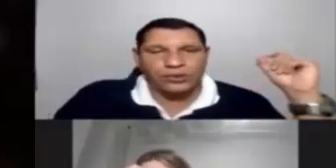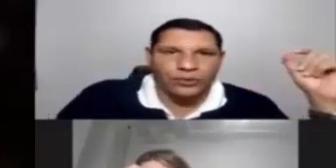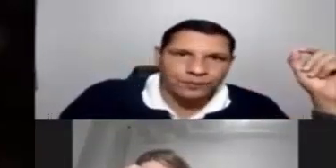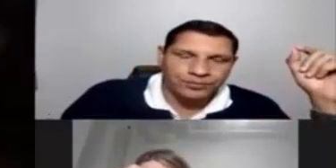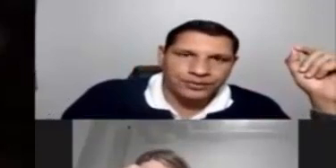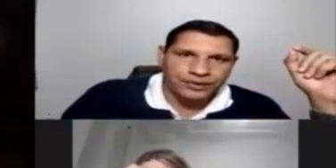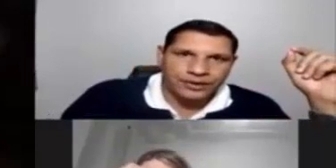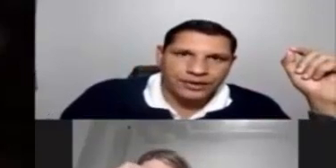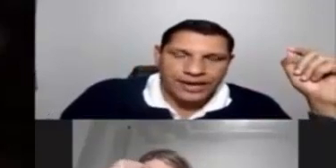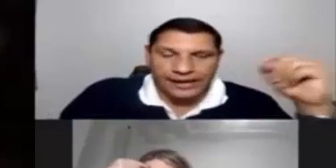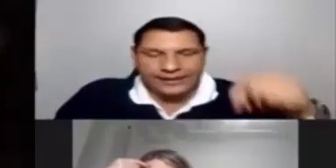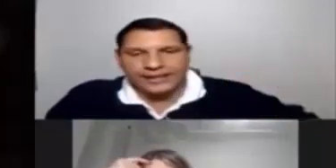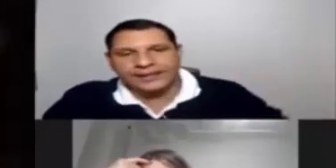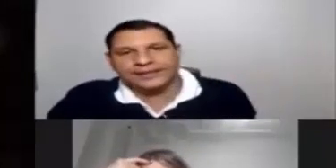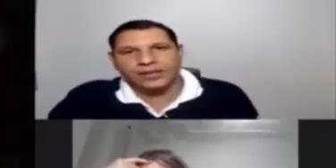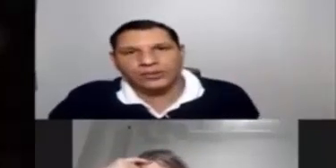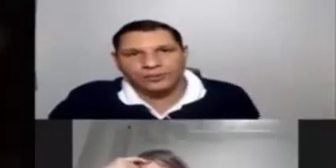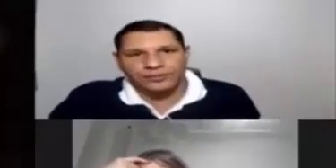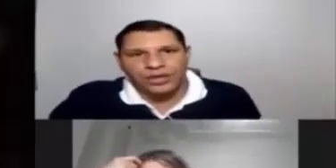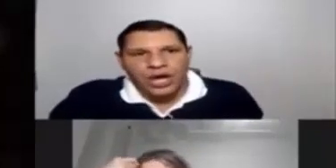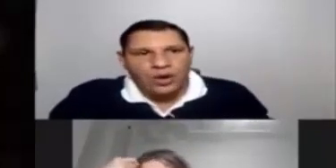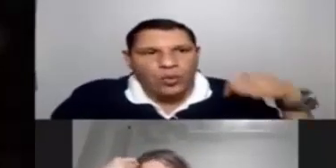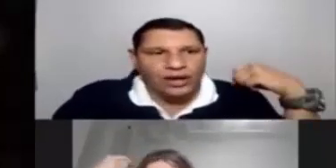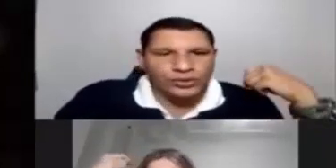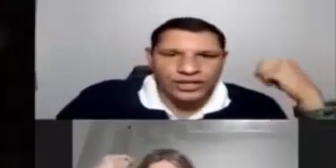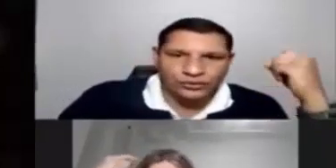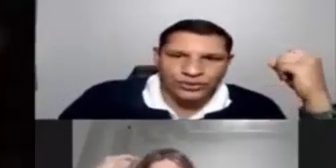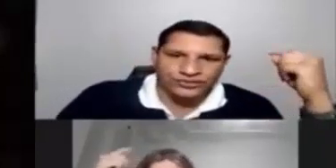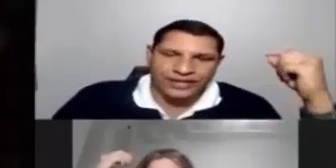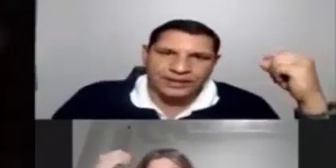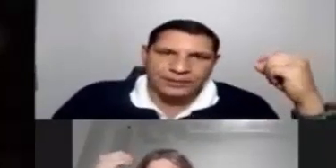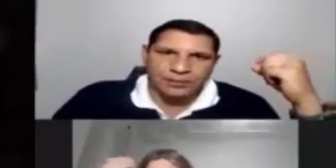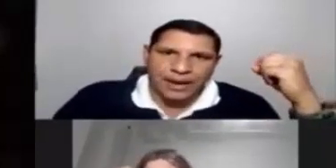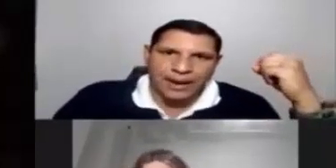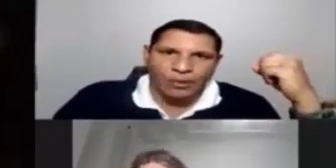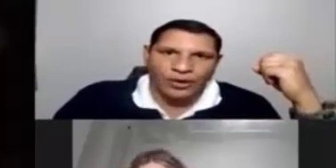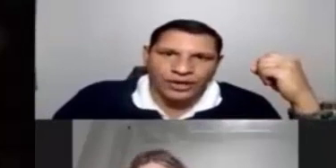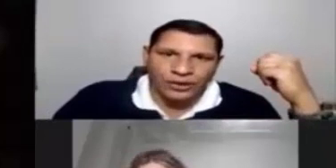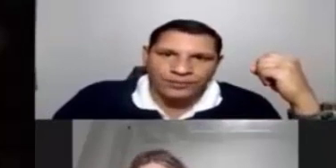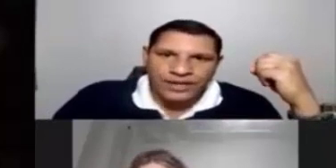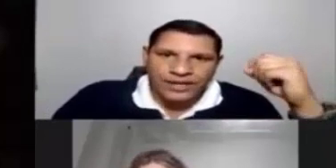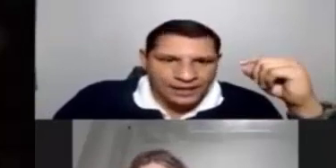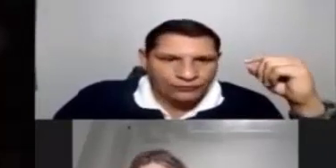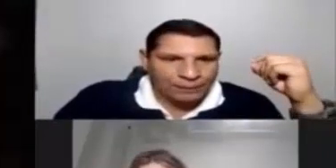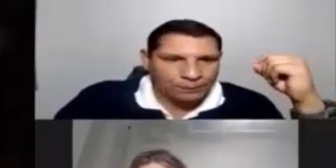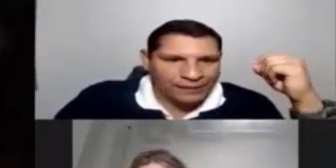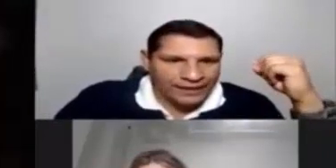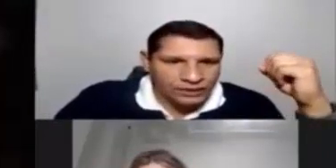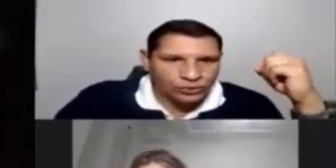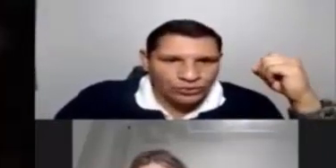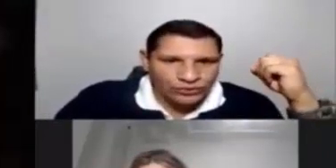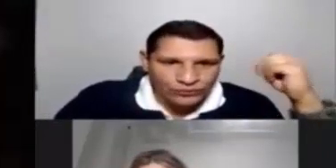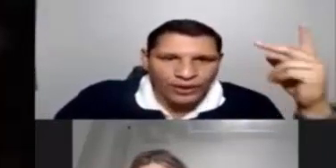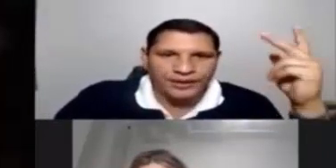subiu é aquele que desceu. Quando Jesus ele morreu, ele foi para o